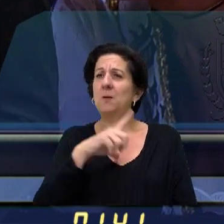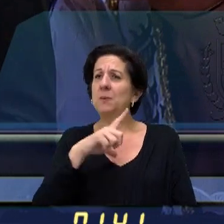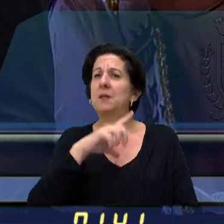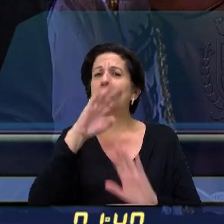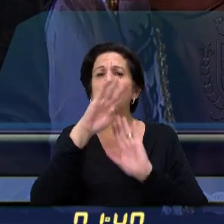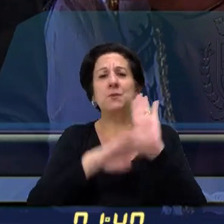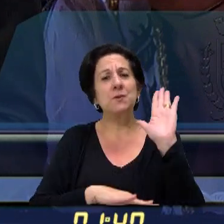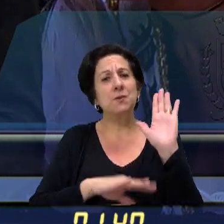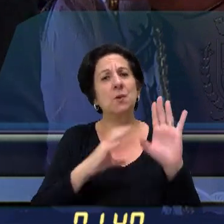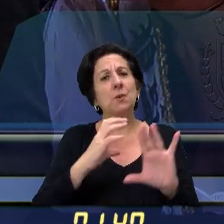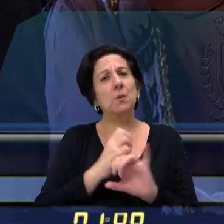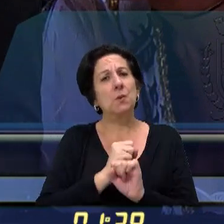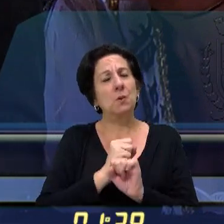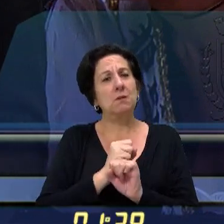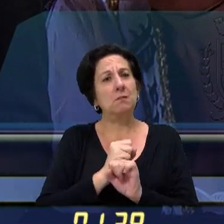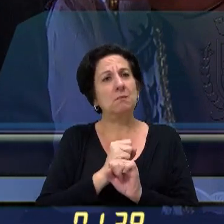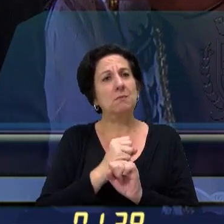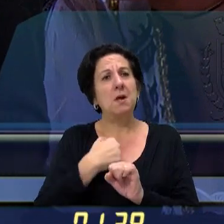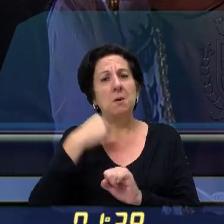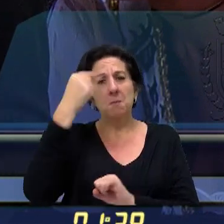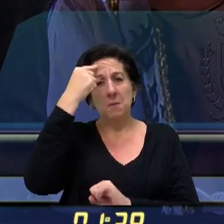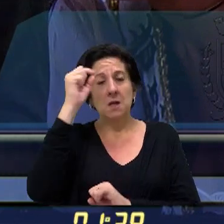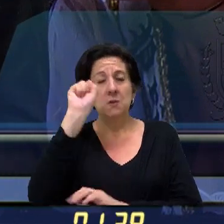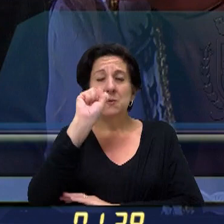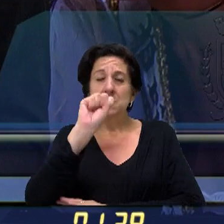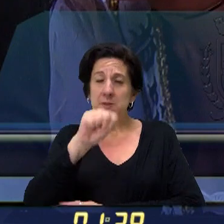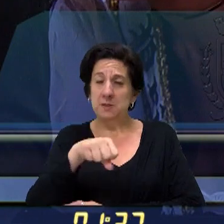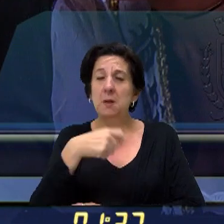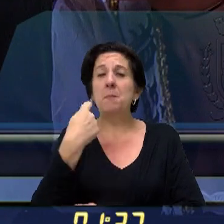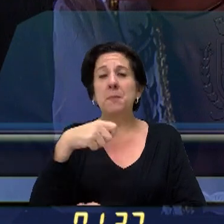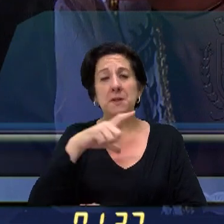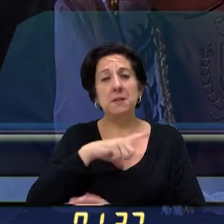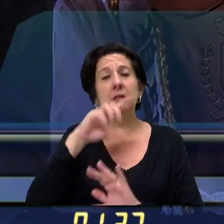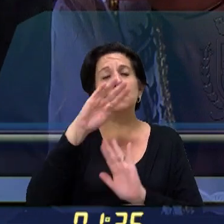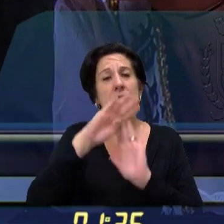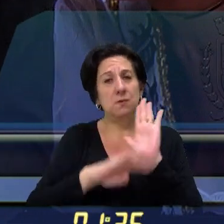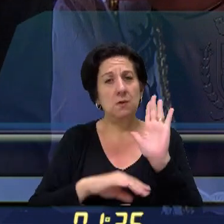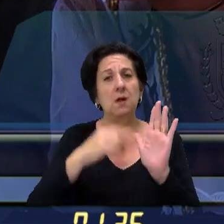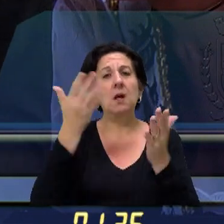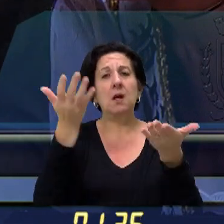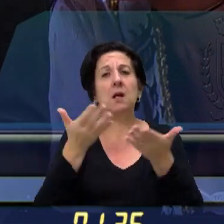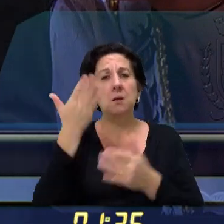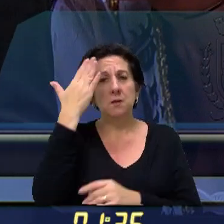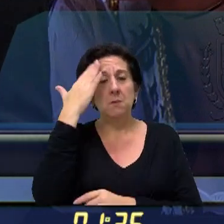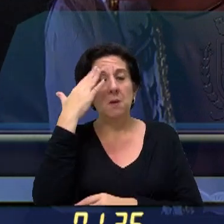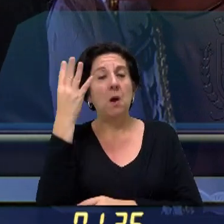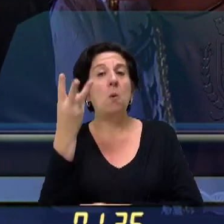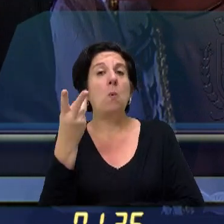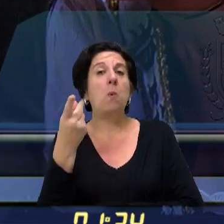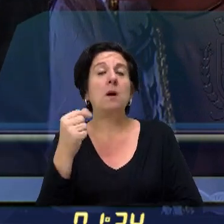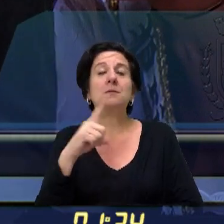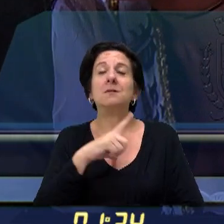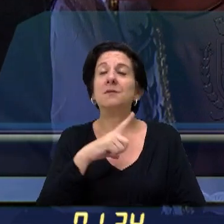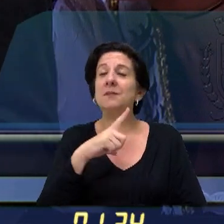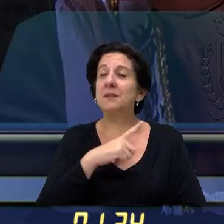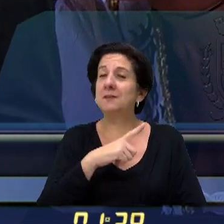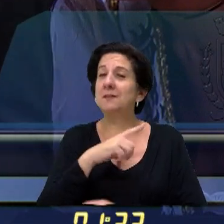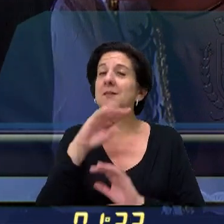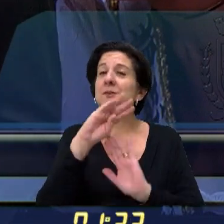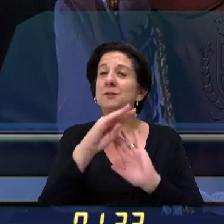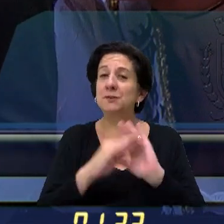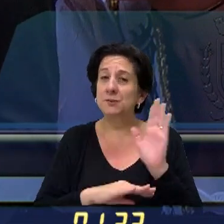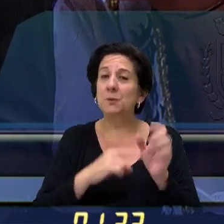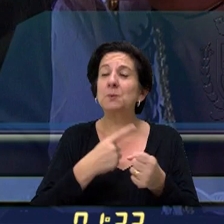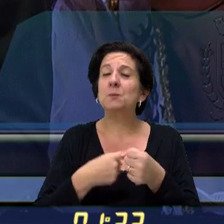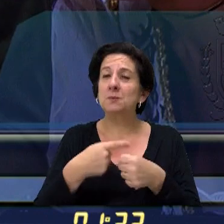o desconto lá na ponta. Então, eu penso que sim, deva ter um desconto e queremos saber aqui o quanto será esse desconto que o